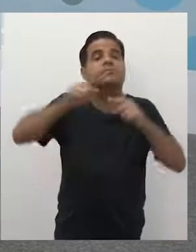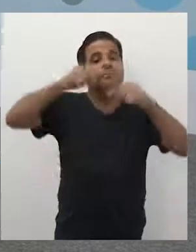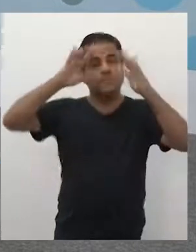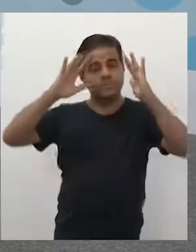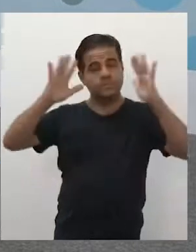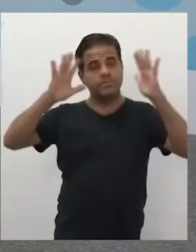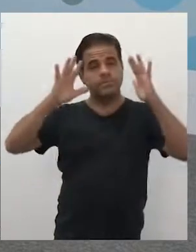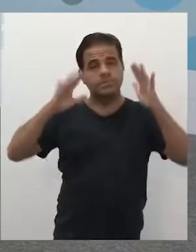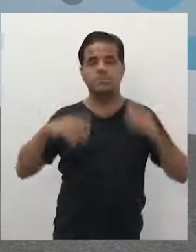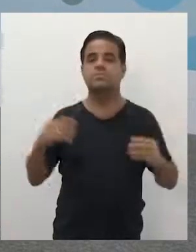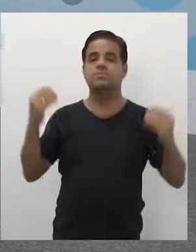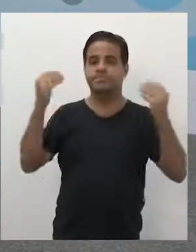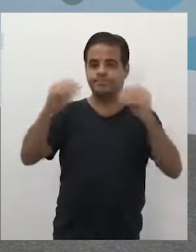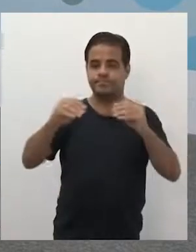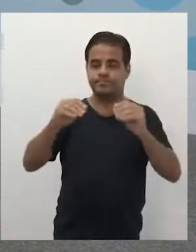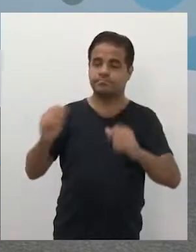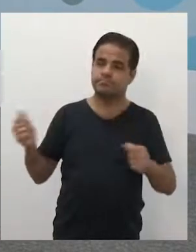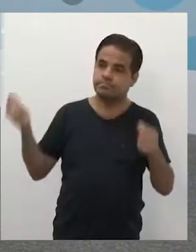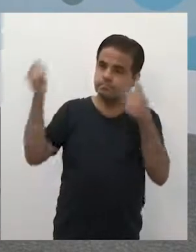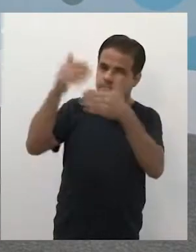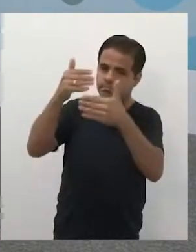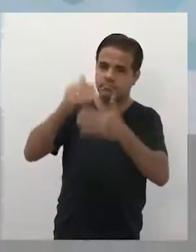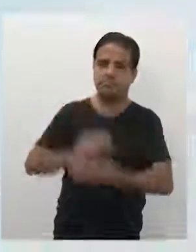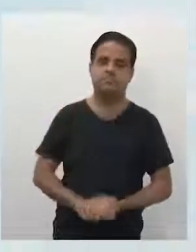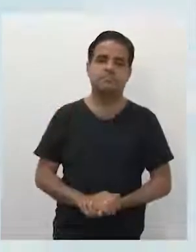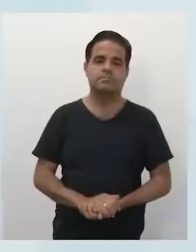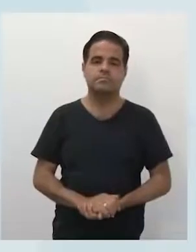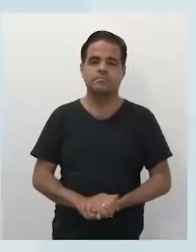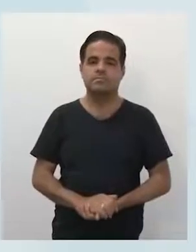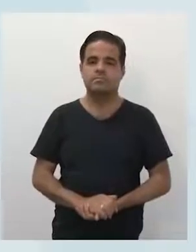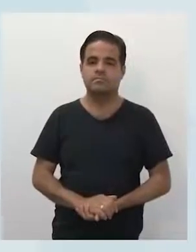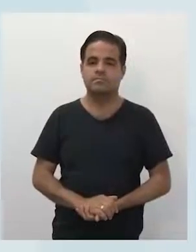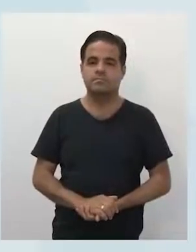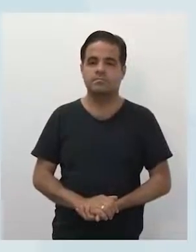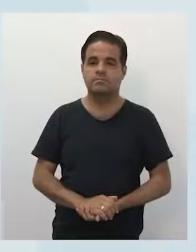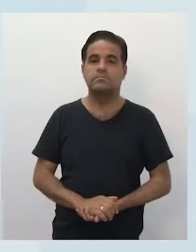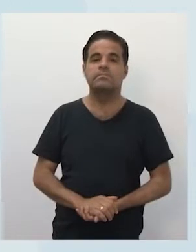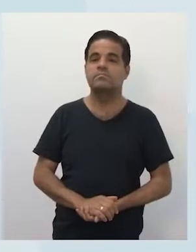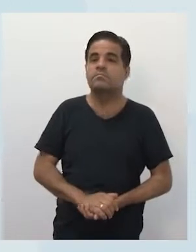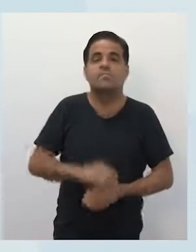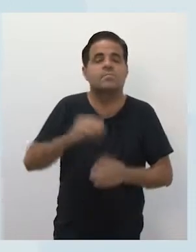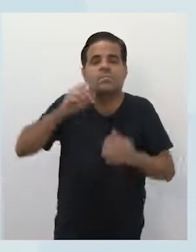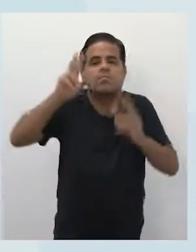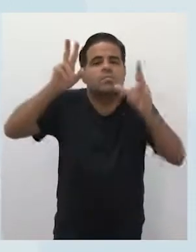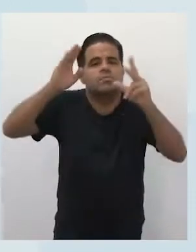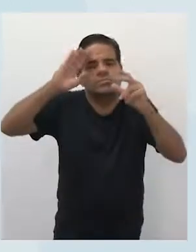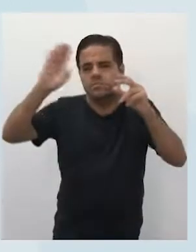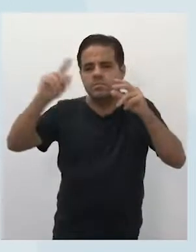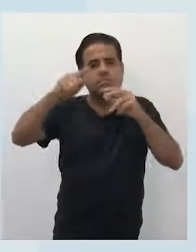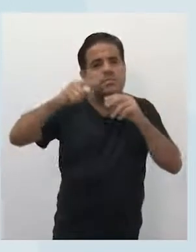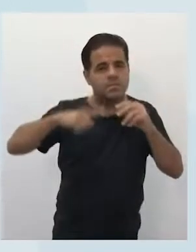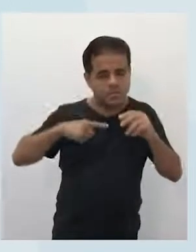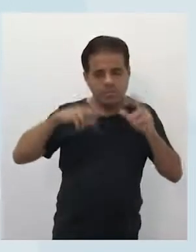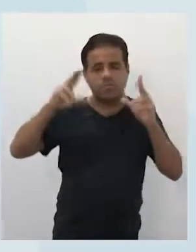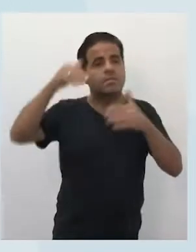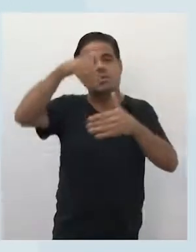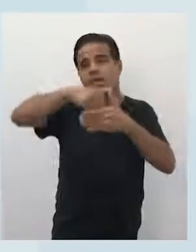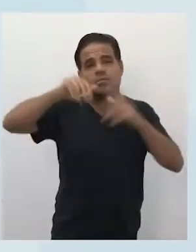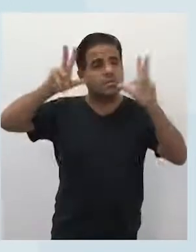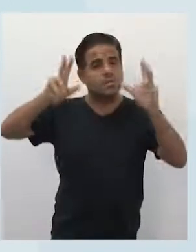pensar? Coloquem no próximo slide, por favor. Um assunto principal, então vocês têm o tema, mas dentro do